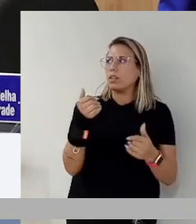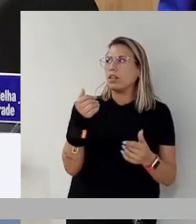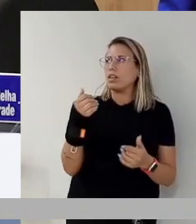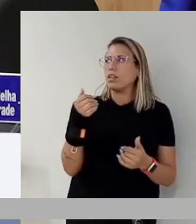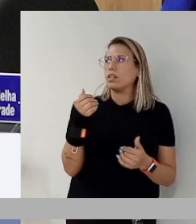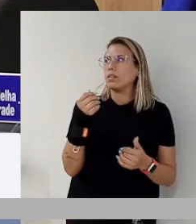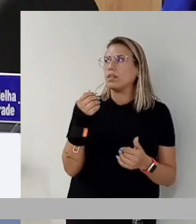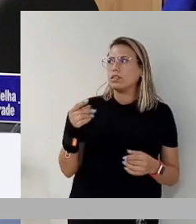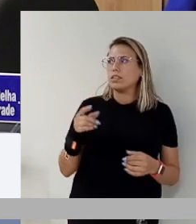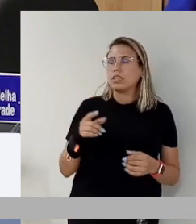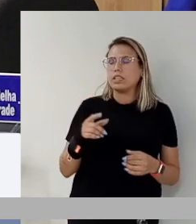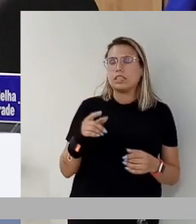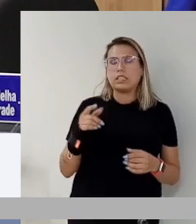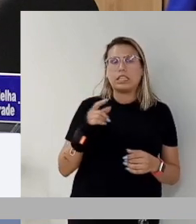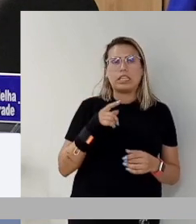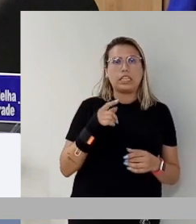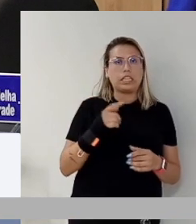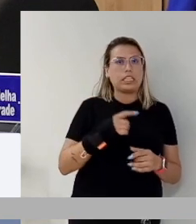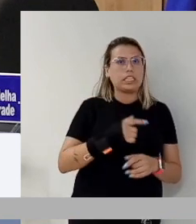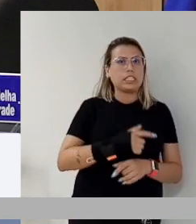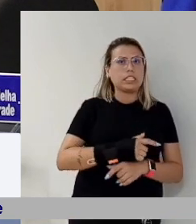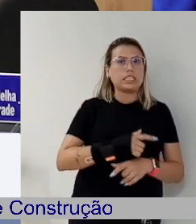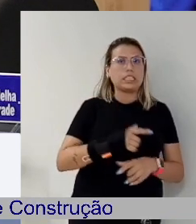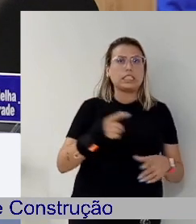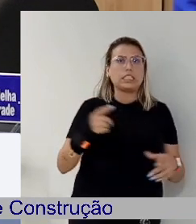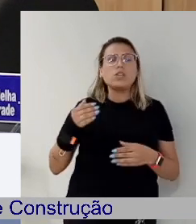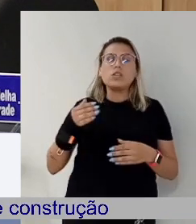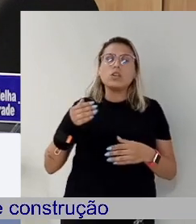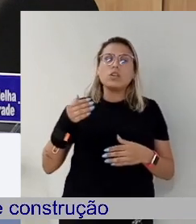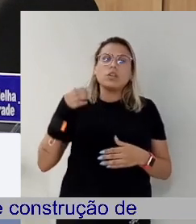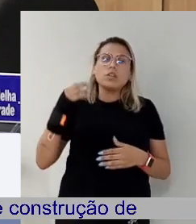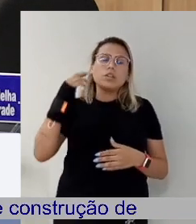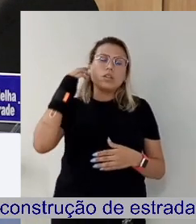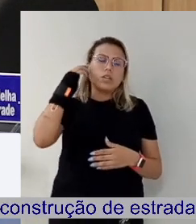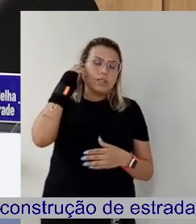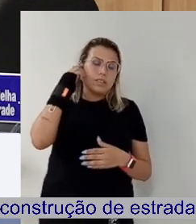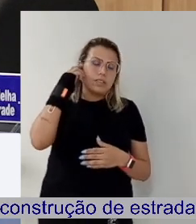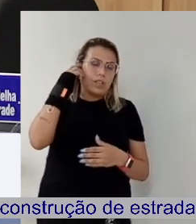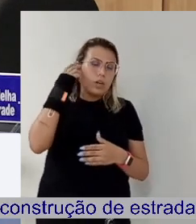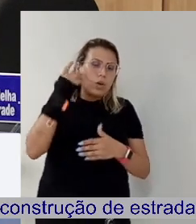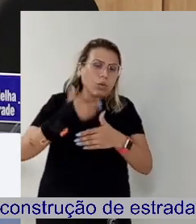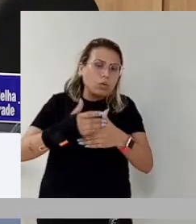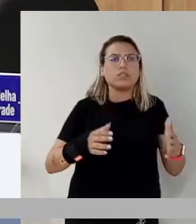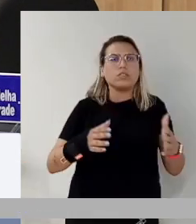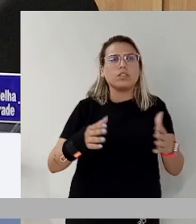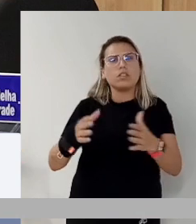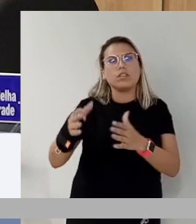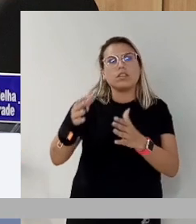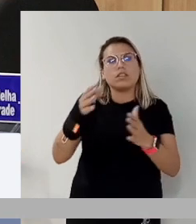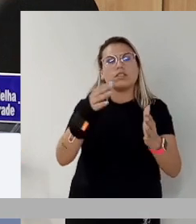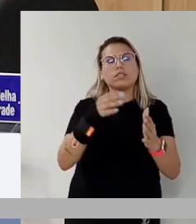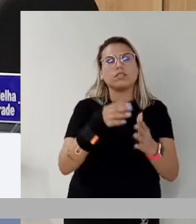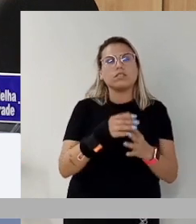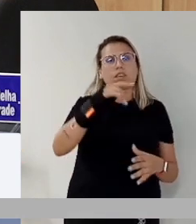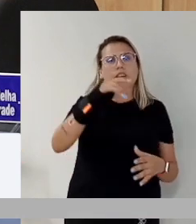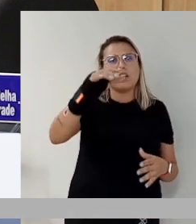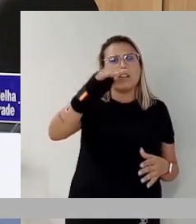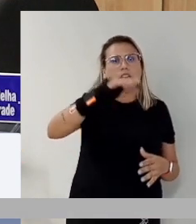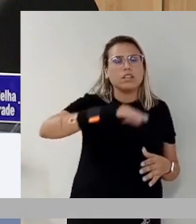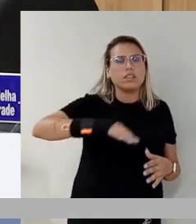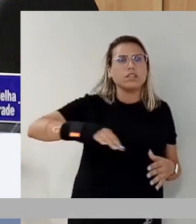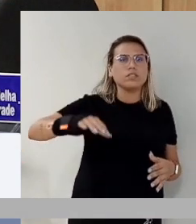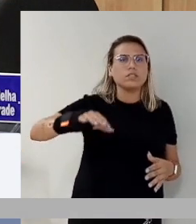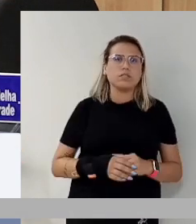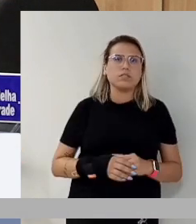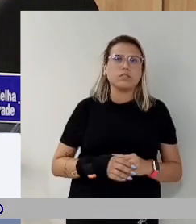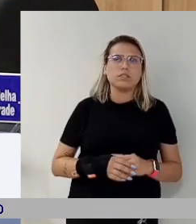feito grande quantidade de recuperação e Construção estada na Chapada pudi naquela região né Ronaldo lá